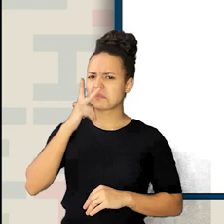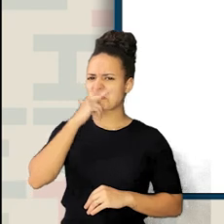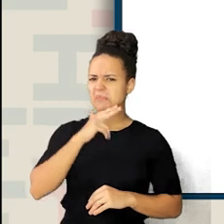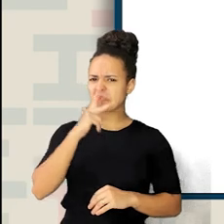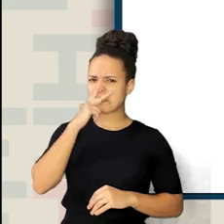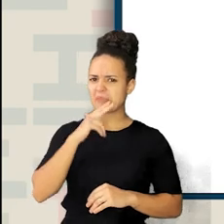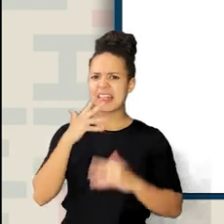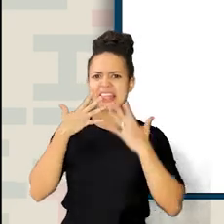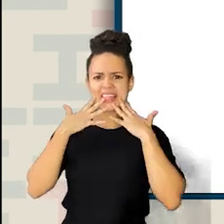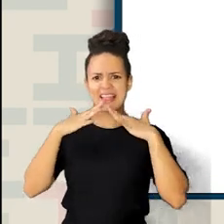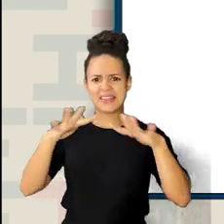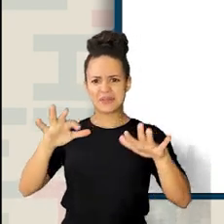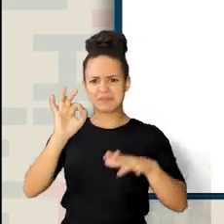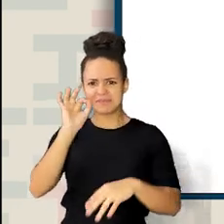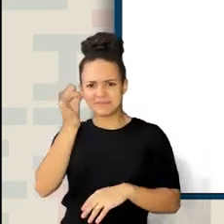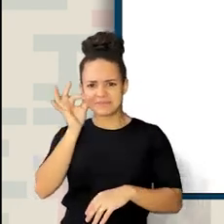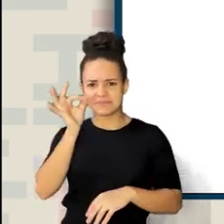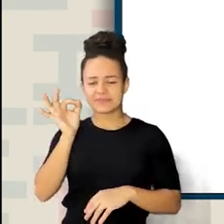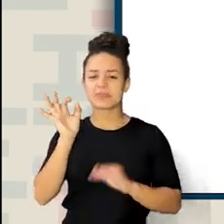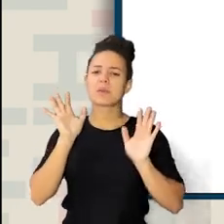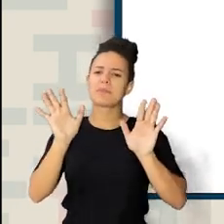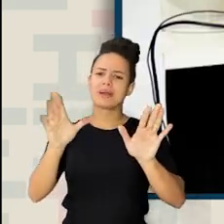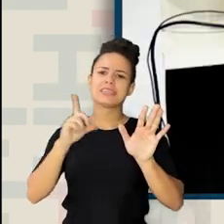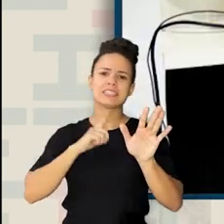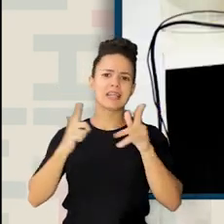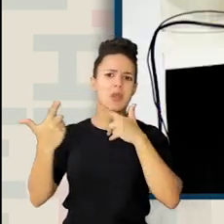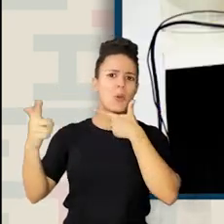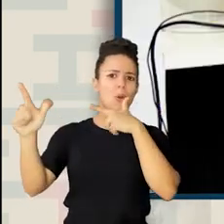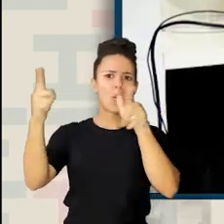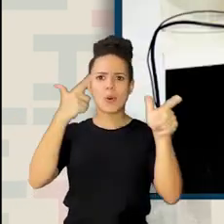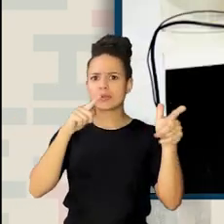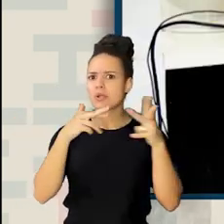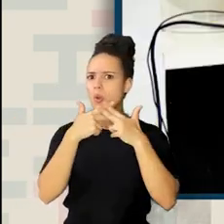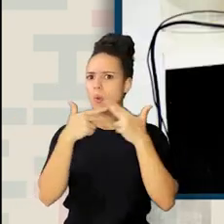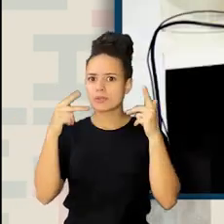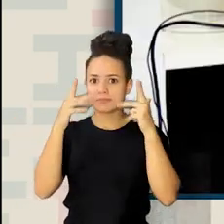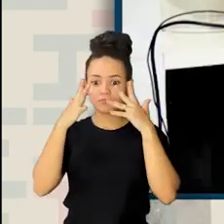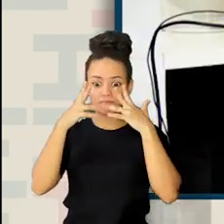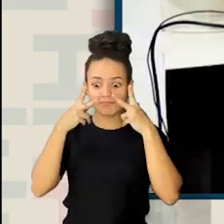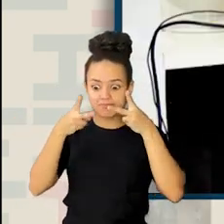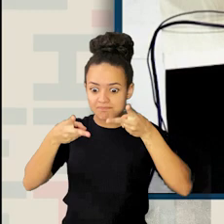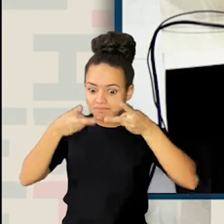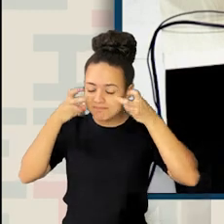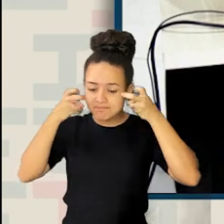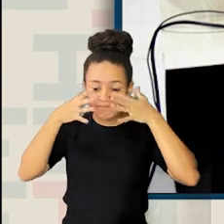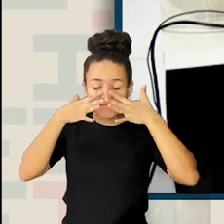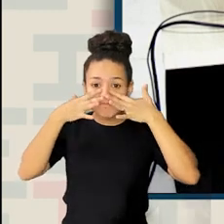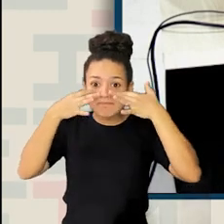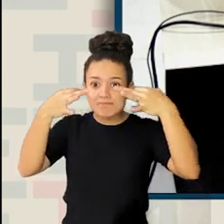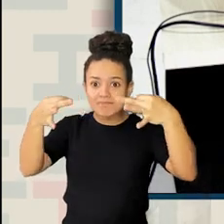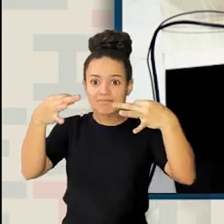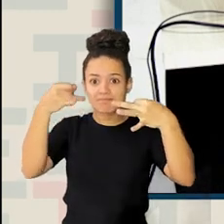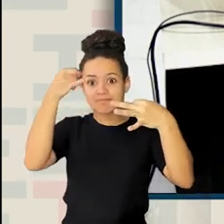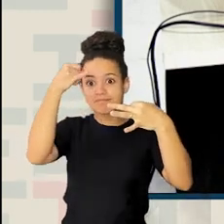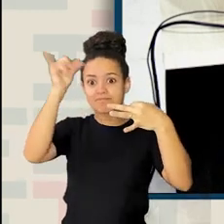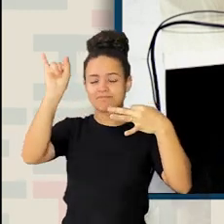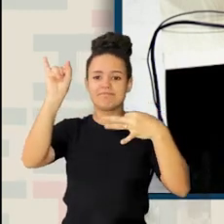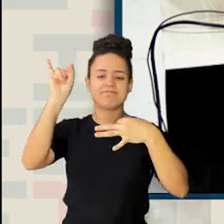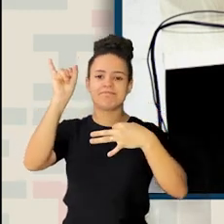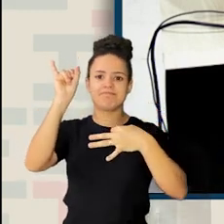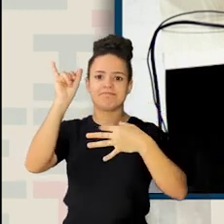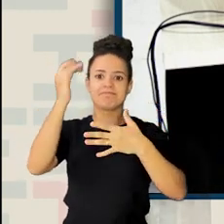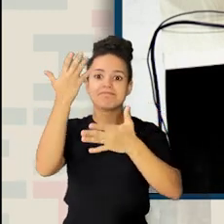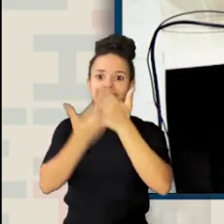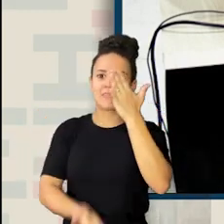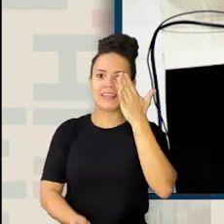Parece uma coisa natural, né? Mas tem muita coisa acontecendo, muita atenção para não perder esse momento,